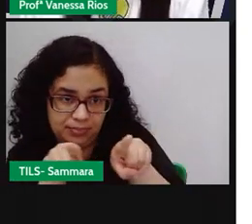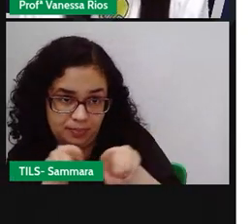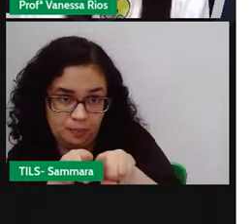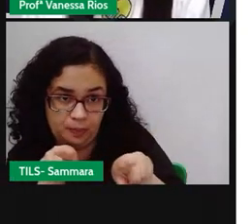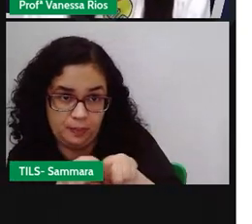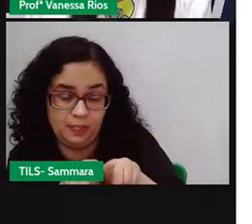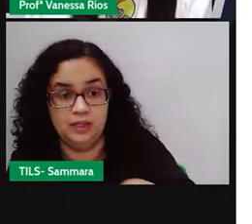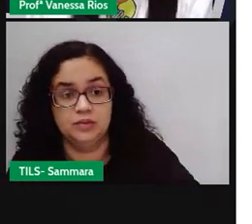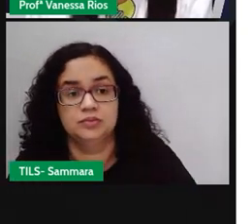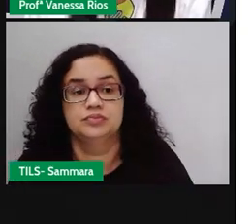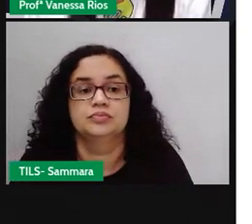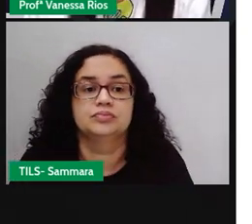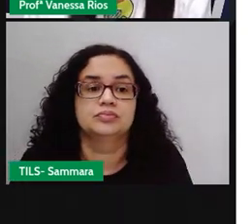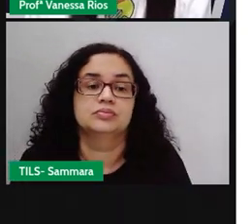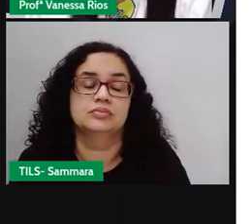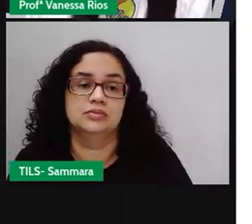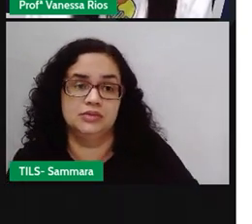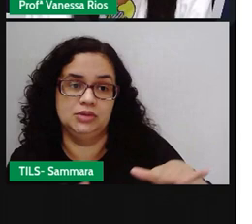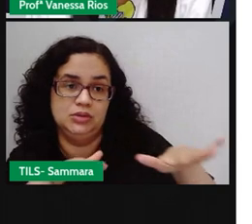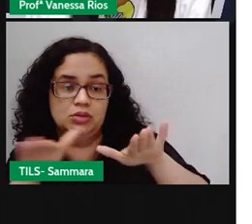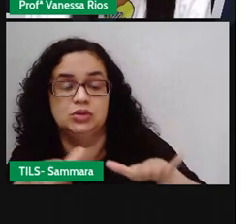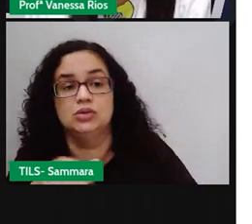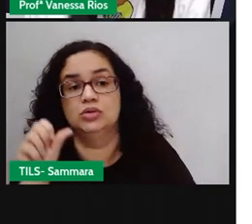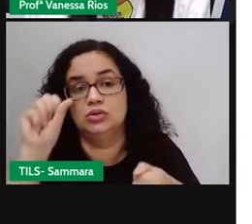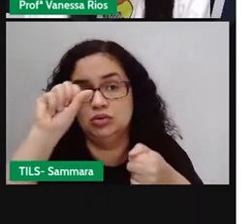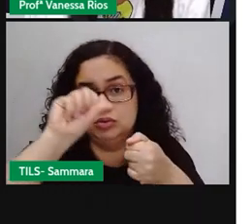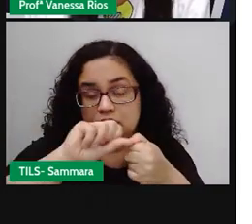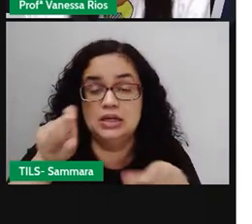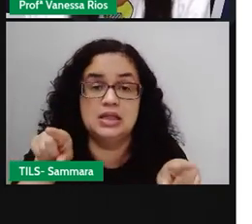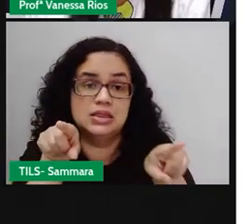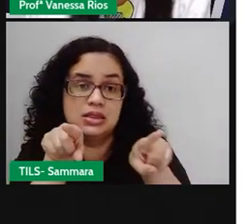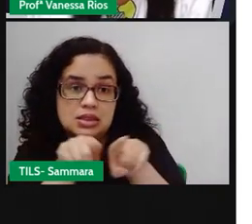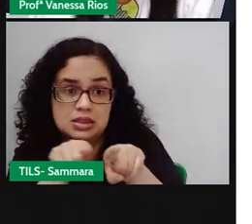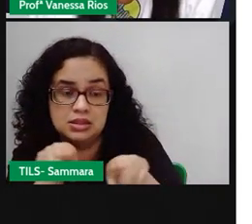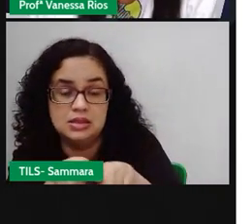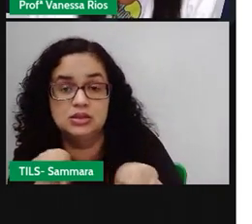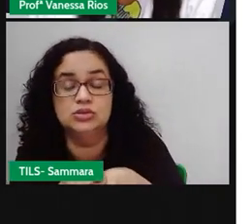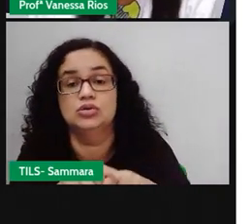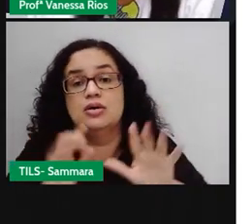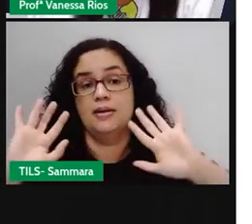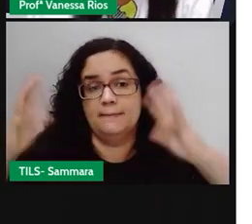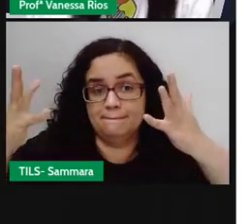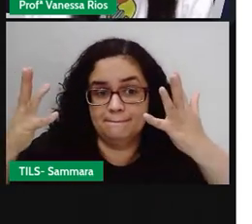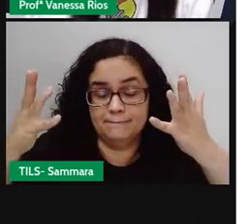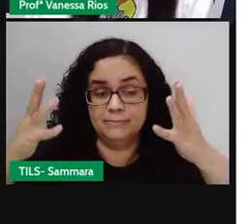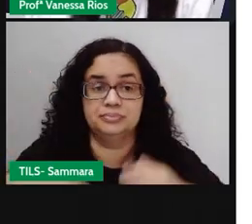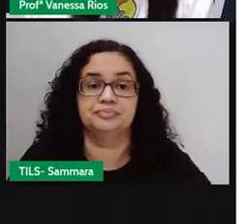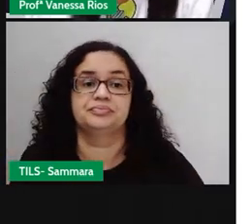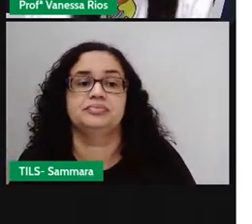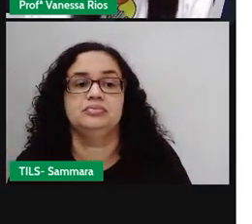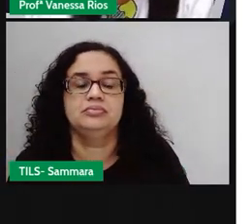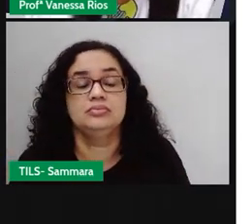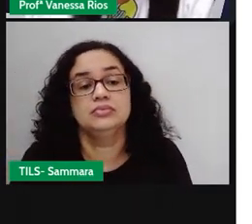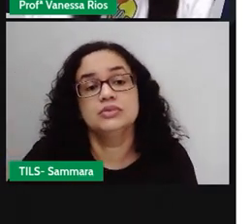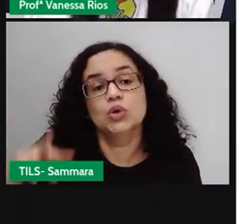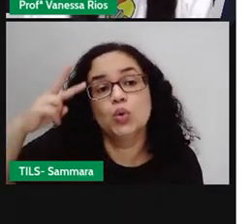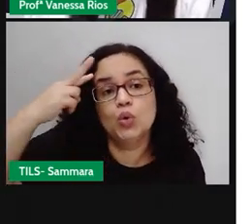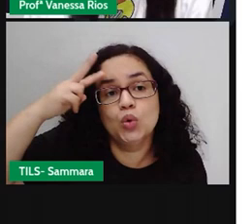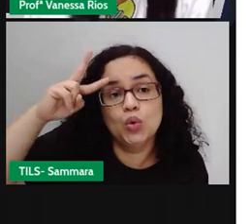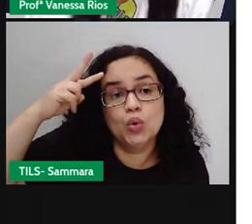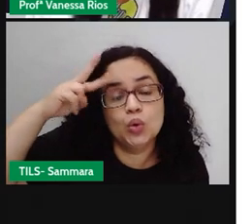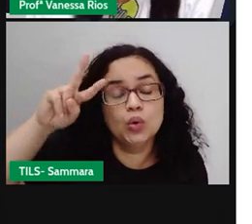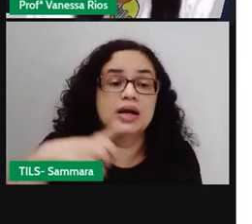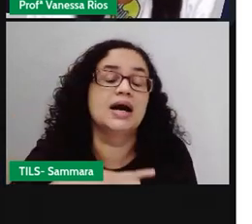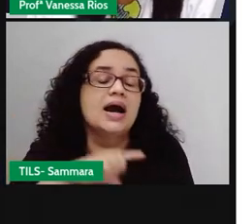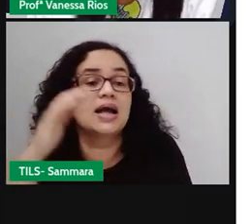por através desses monumentos, dessas construções e também dessas manifestações, contar a história, a